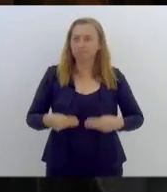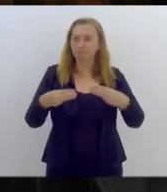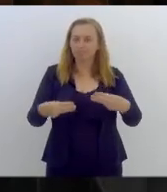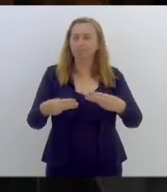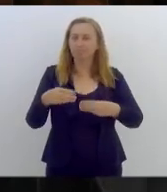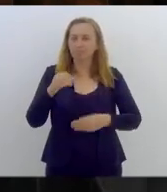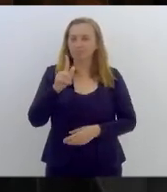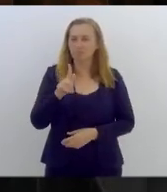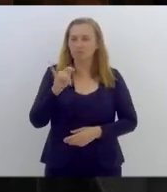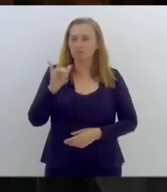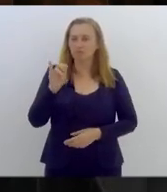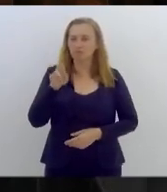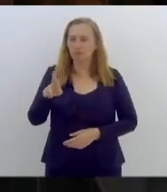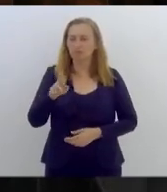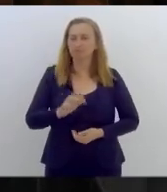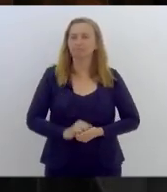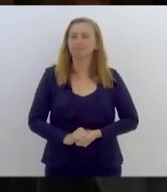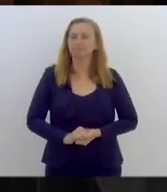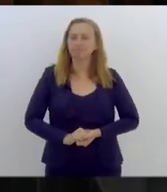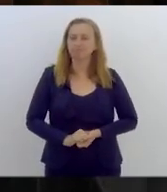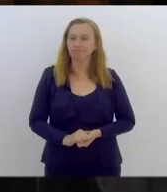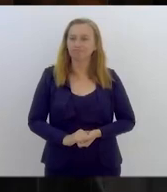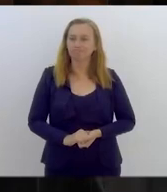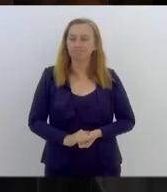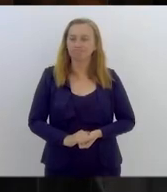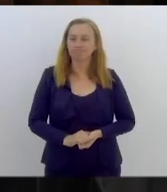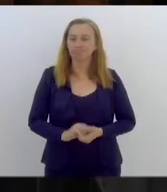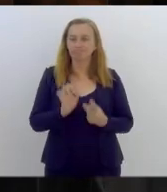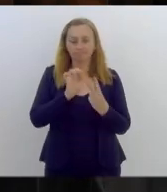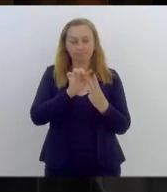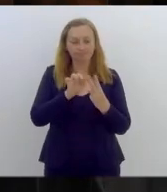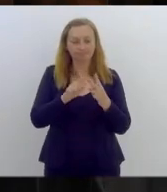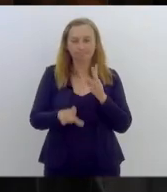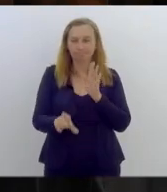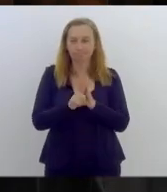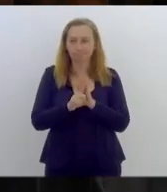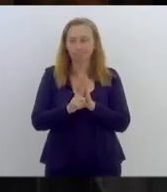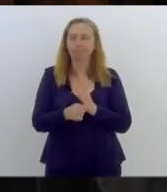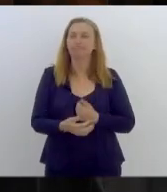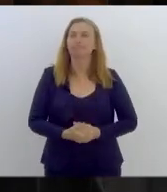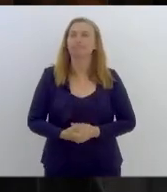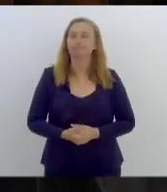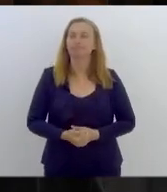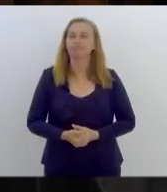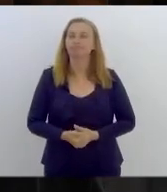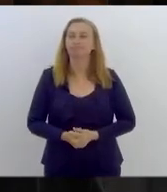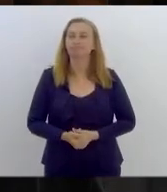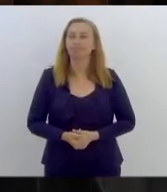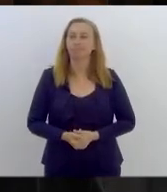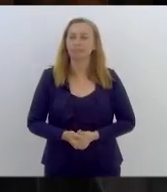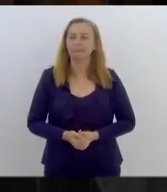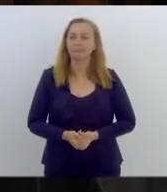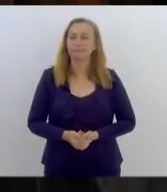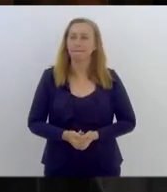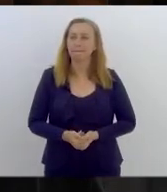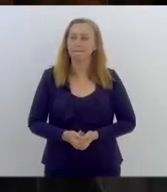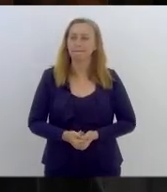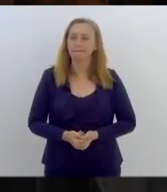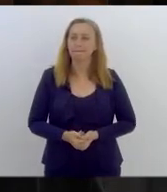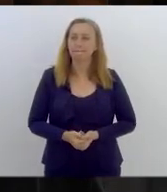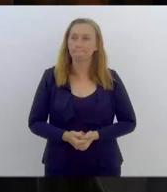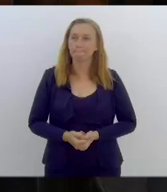Gilmar Mendes estas duas leis complementares são aquelas que